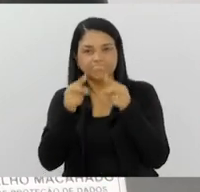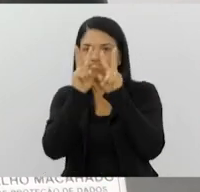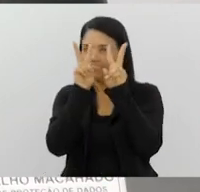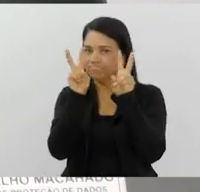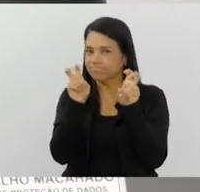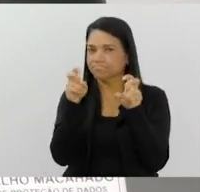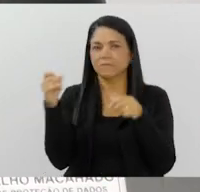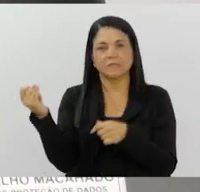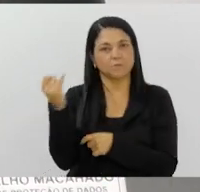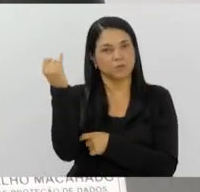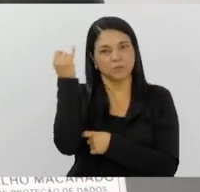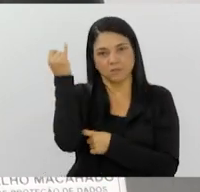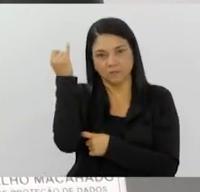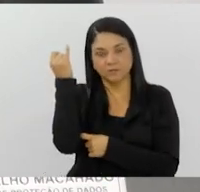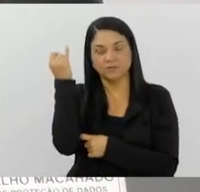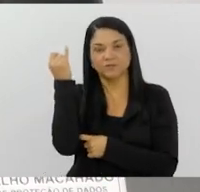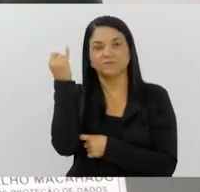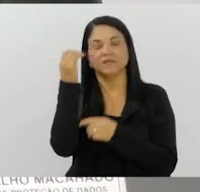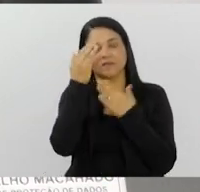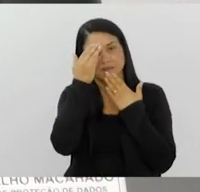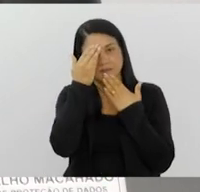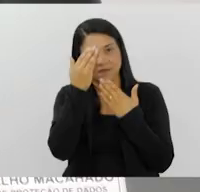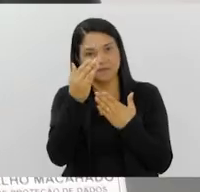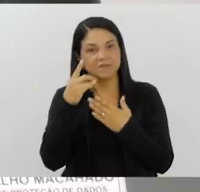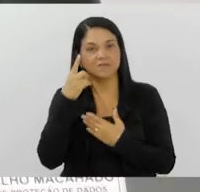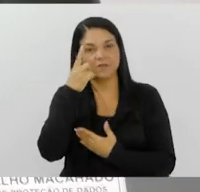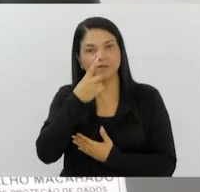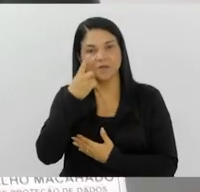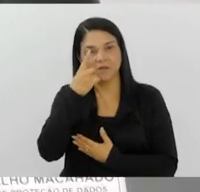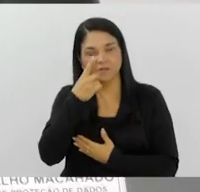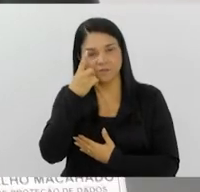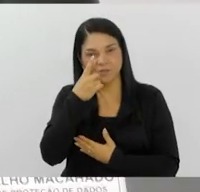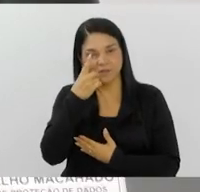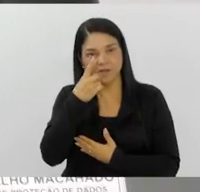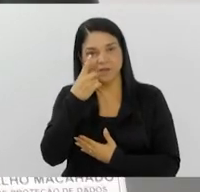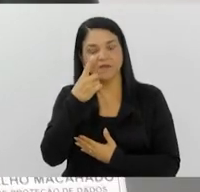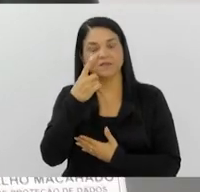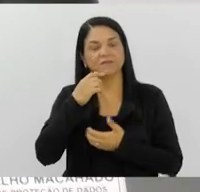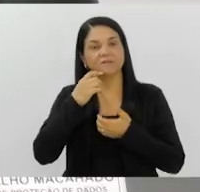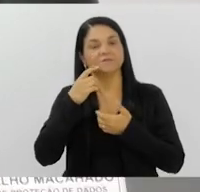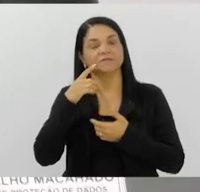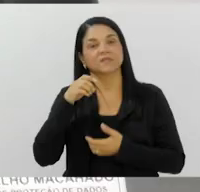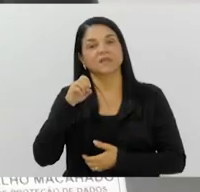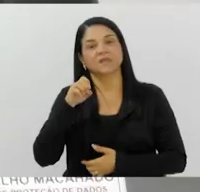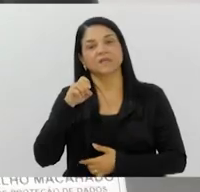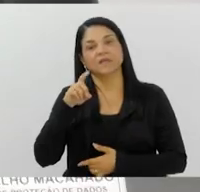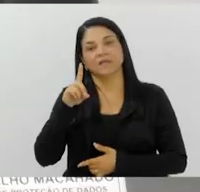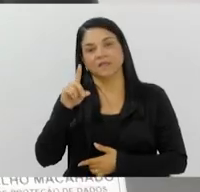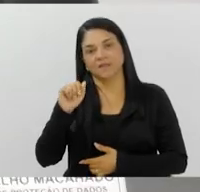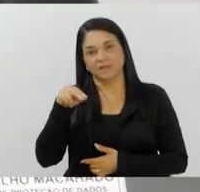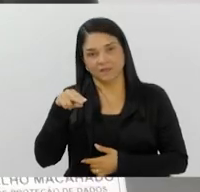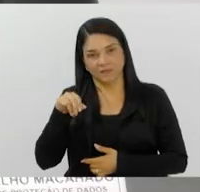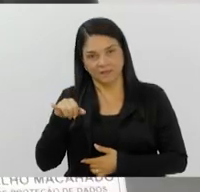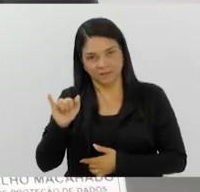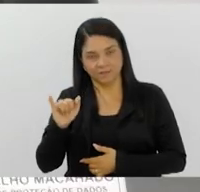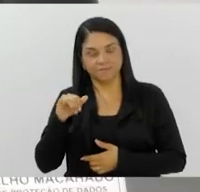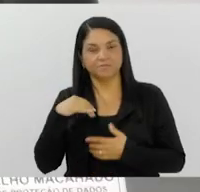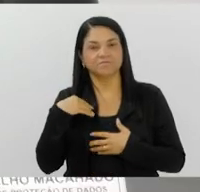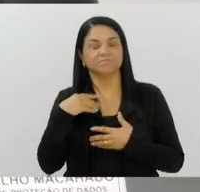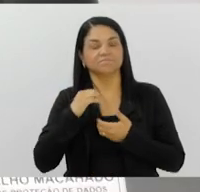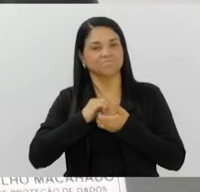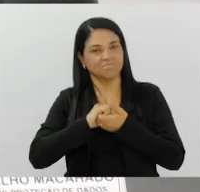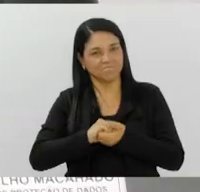é é muito importante Agradeço também a a e e cumprimento a deputada Dani monteo pela